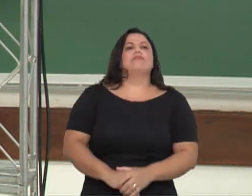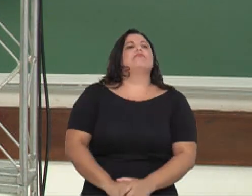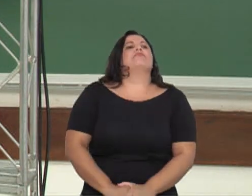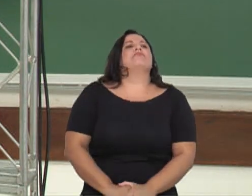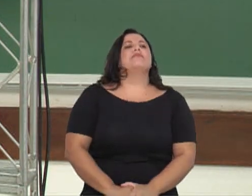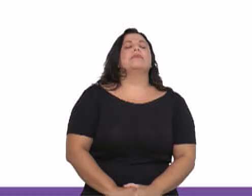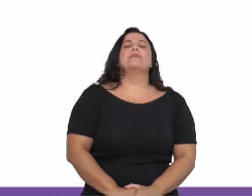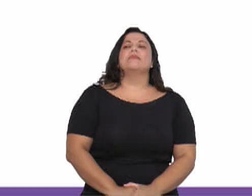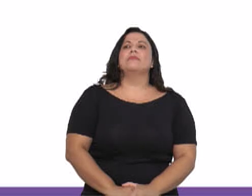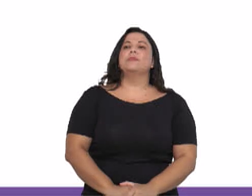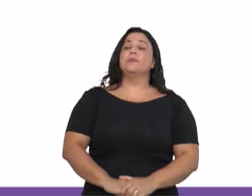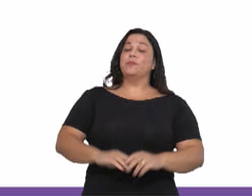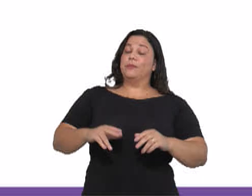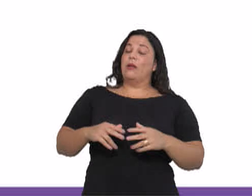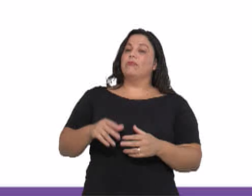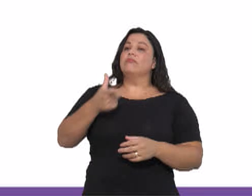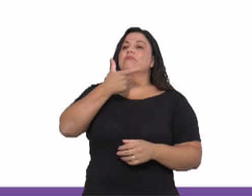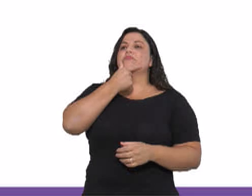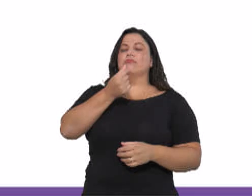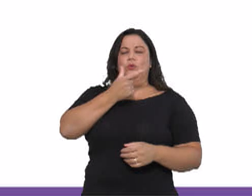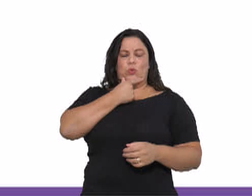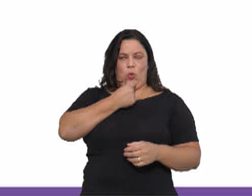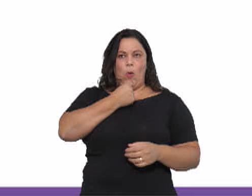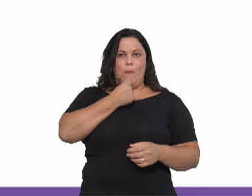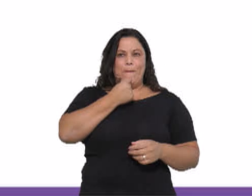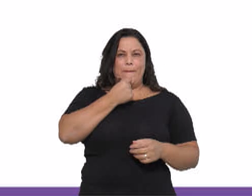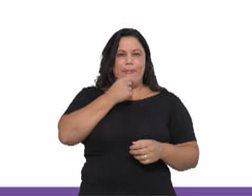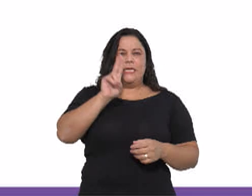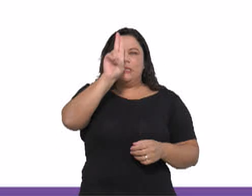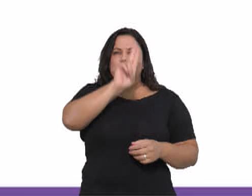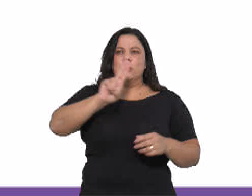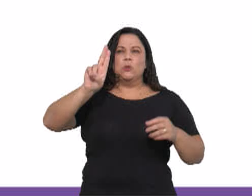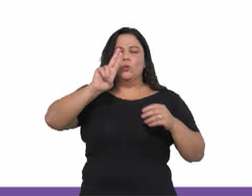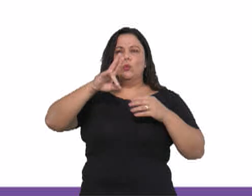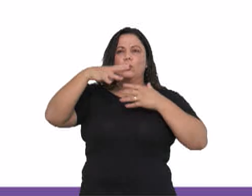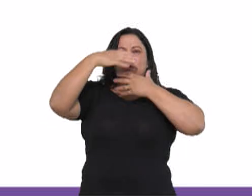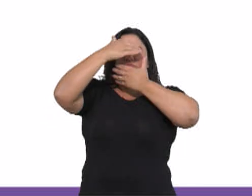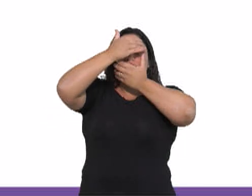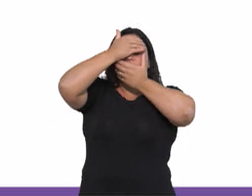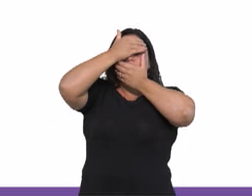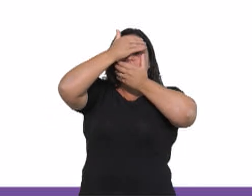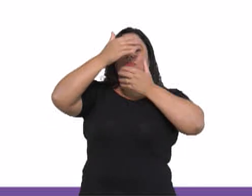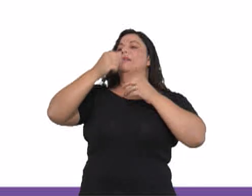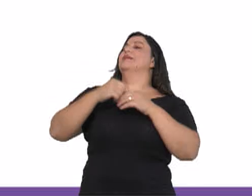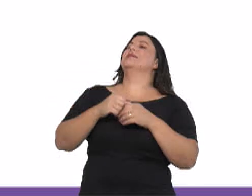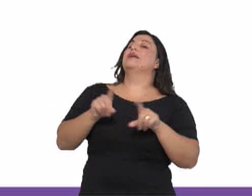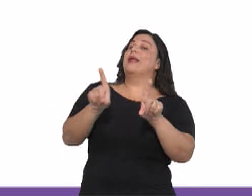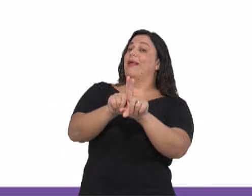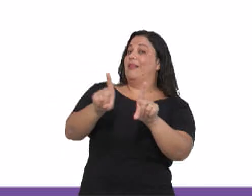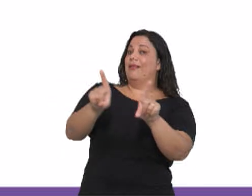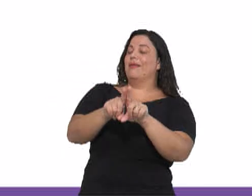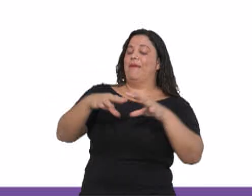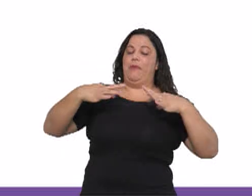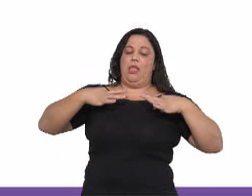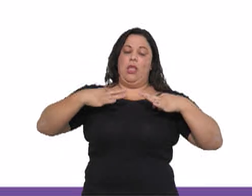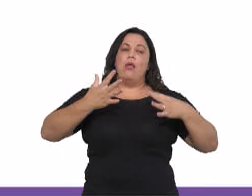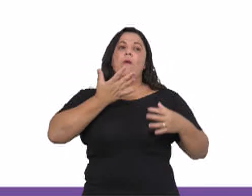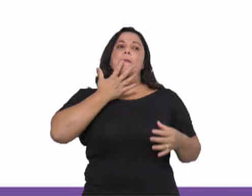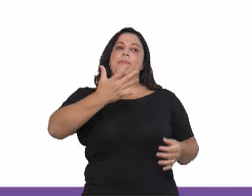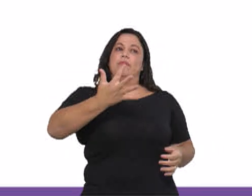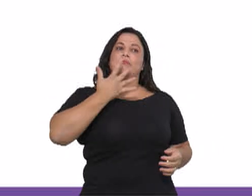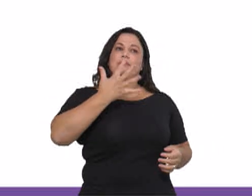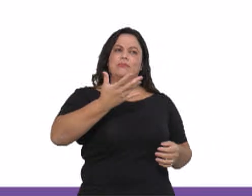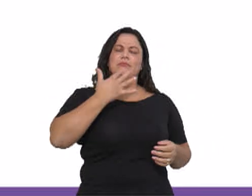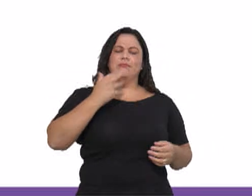os cavaleiros usam máscaras e usam também roupas coloridas. Seus cavalos também são ornamentados para a